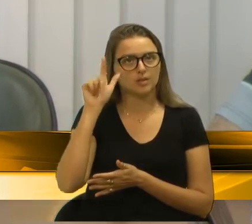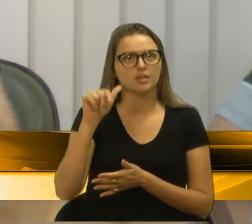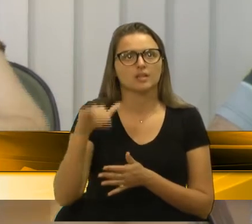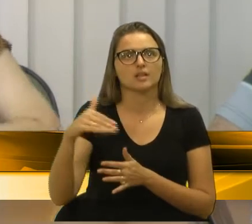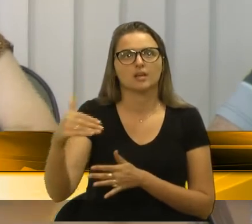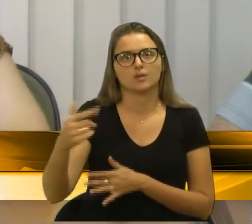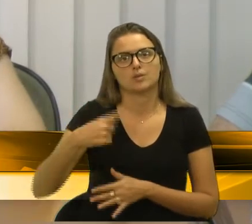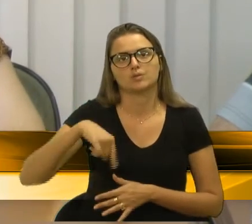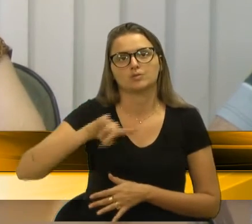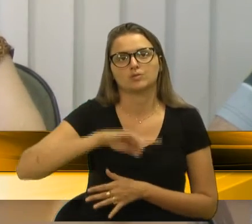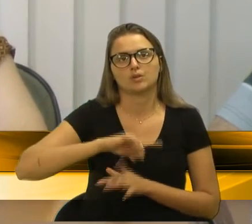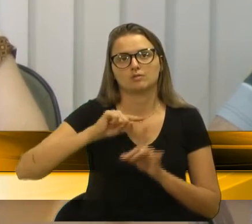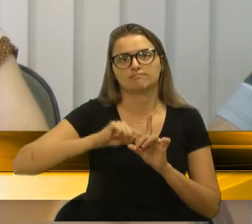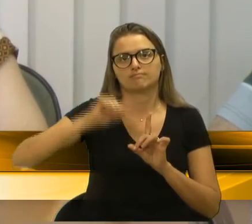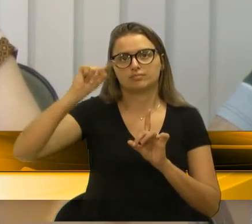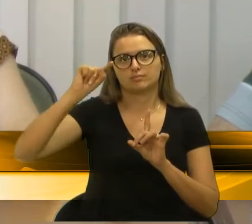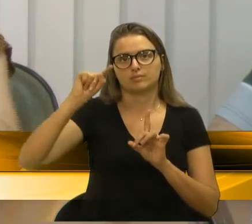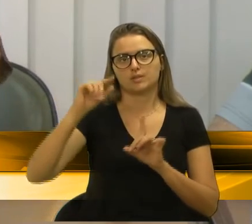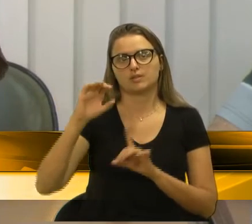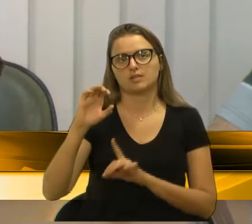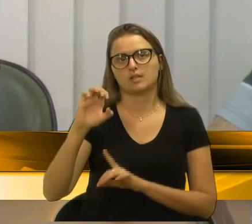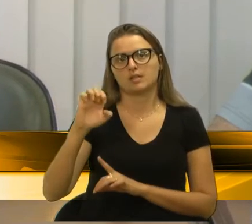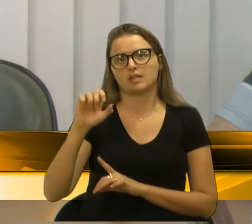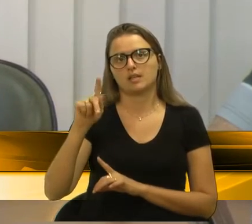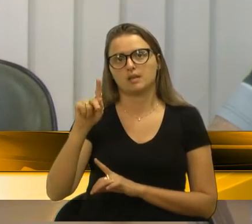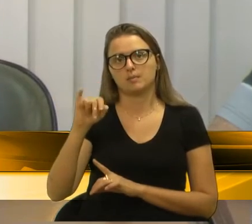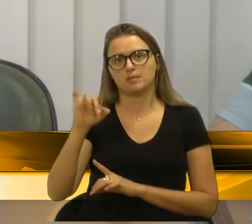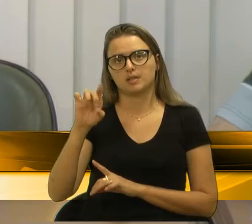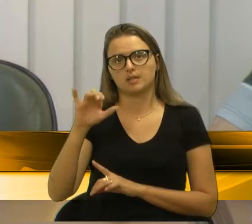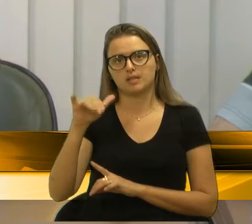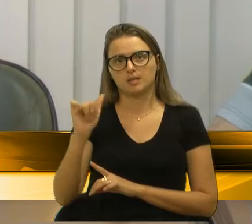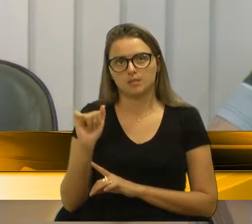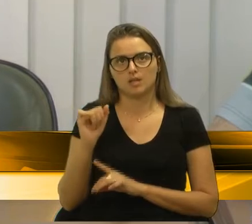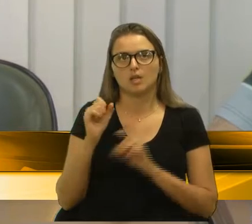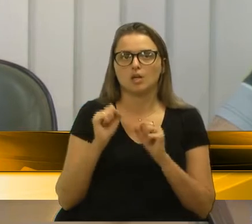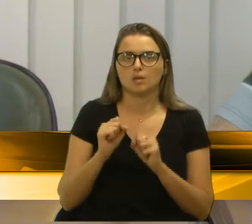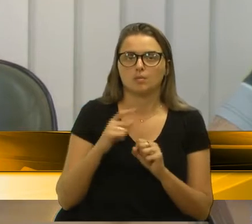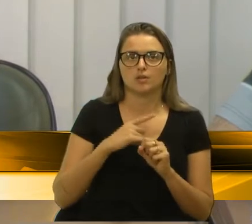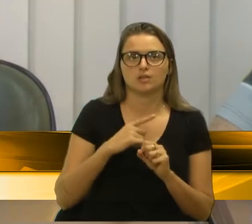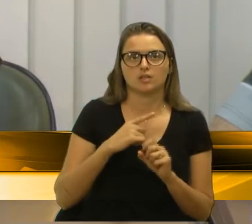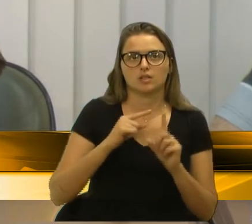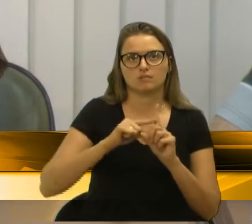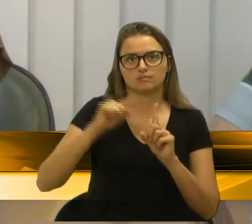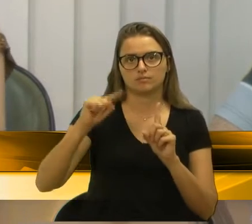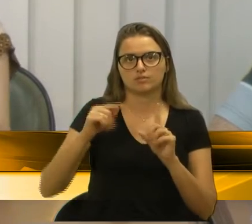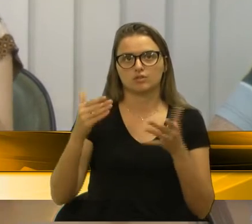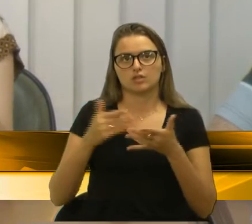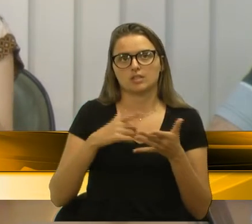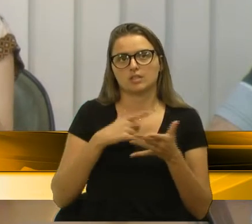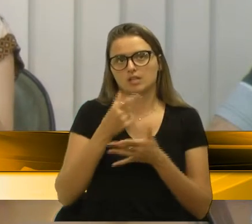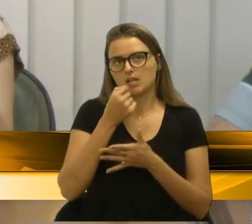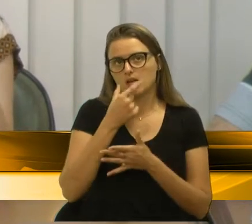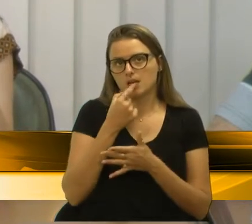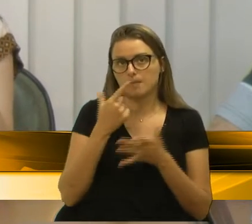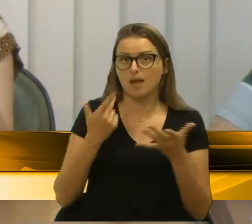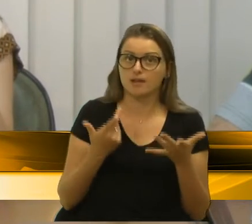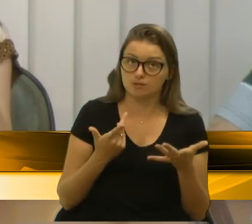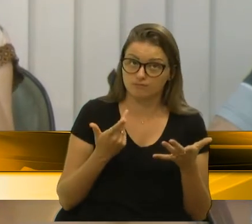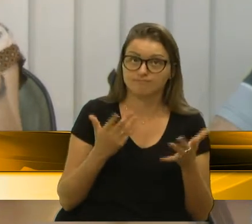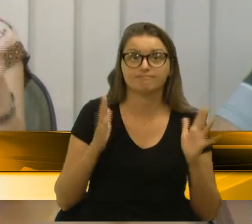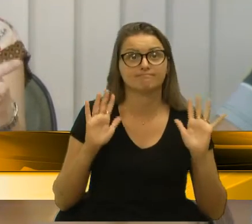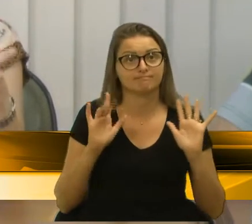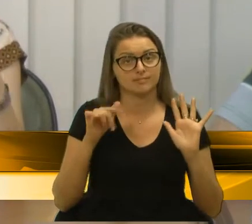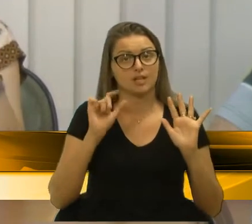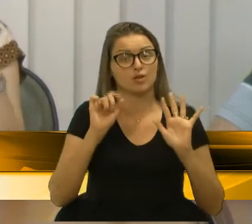vai ter o pico da nossa epidemia. Então, pode ser que ali, quando a gente tenha o pico, a gente tenha medicação disponível para isso. É o que a